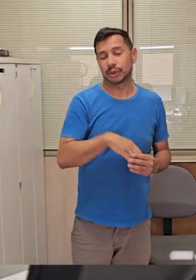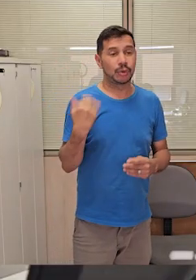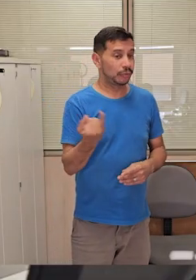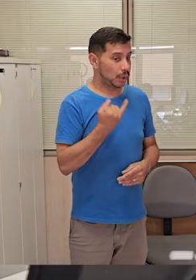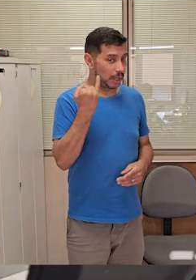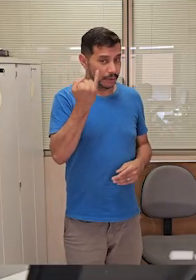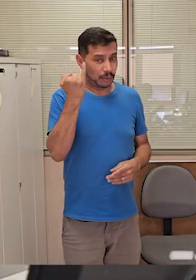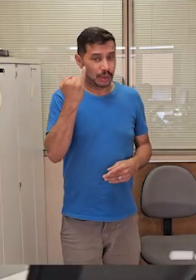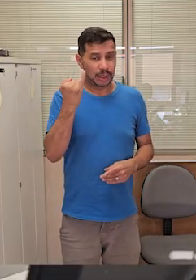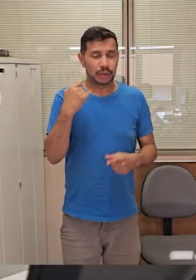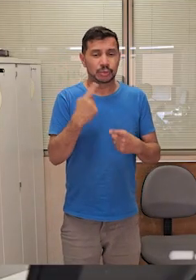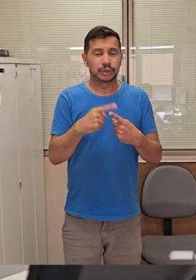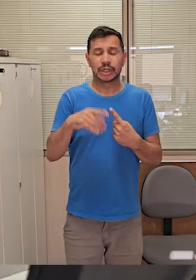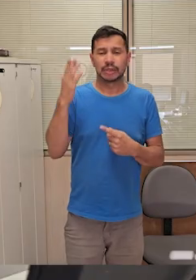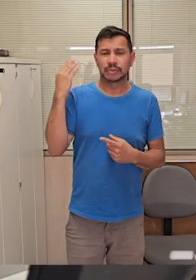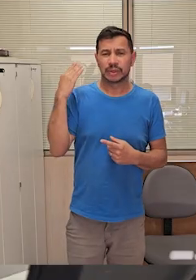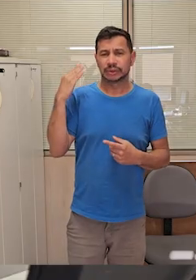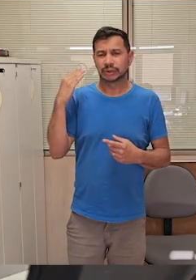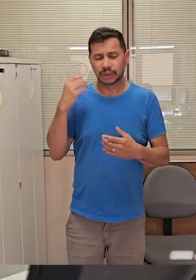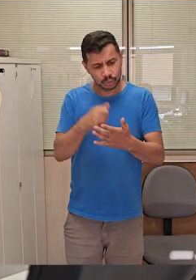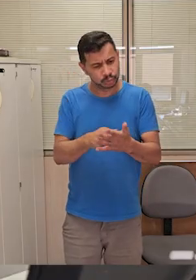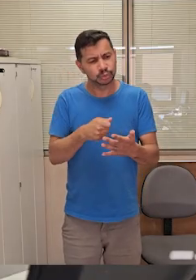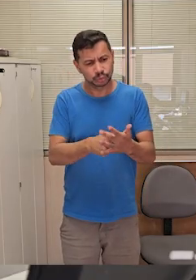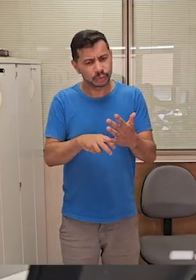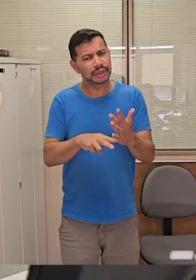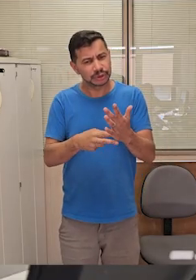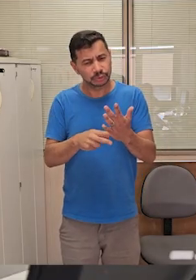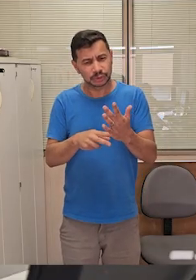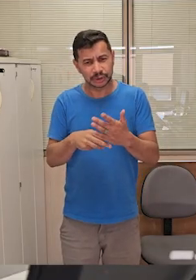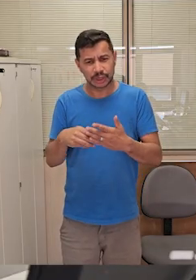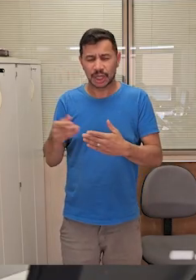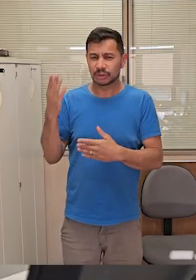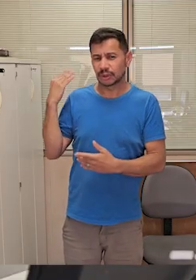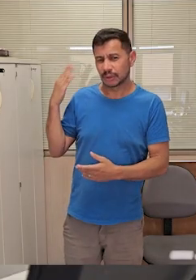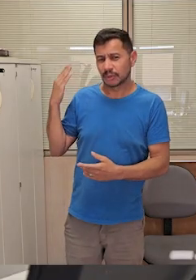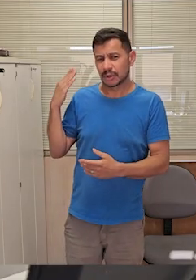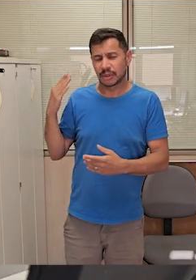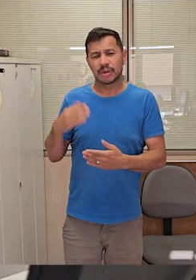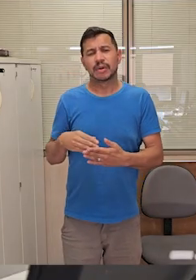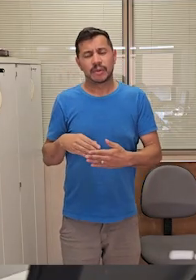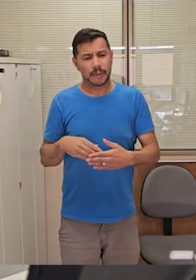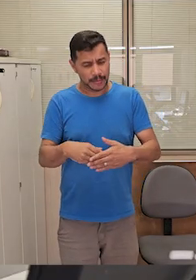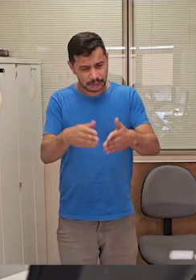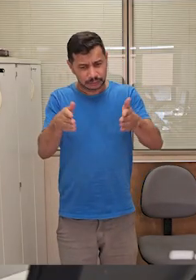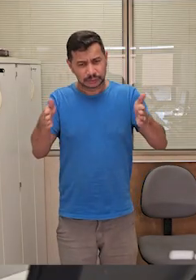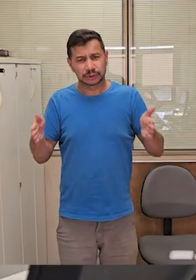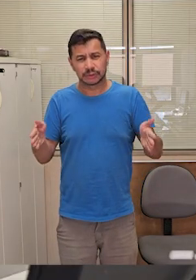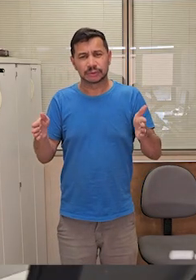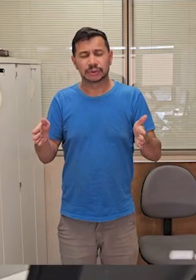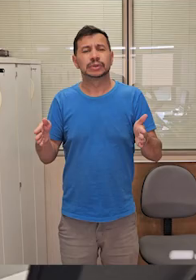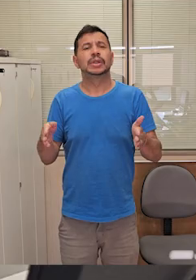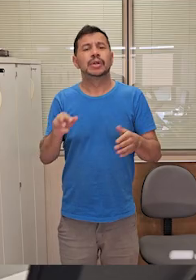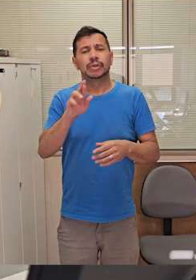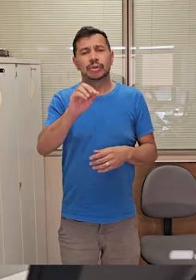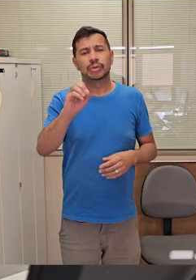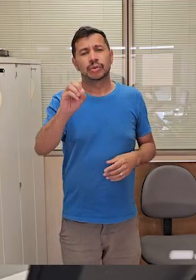importante porque naquela época o Toschi na frente do sindicato muito combativo na época, e o Toschi destacou, foi um dos